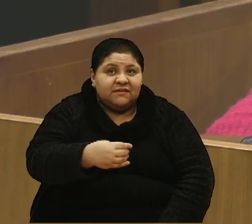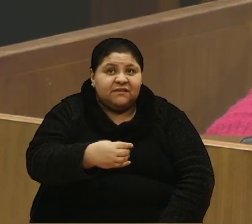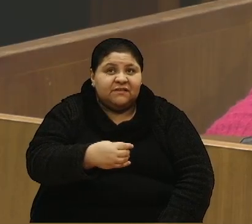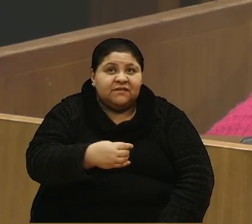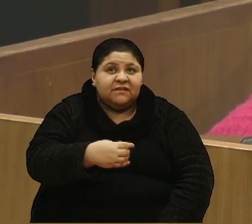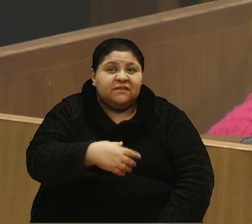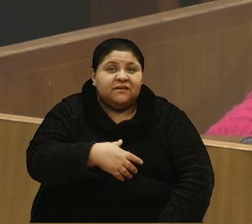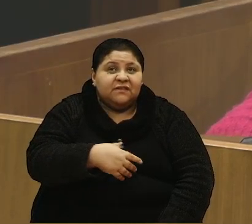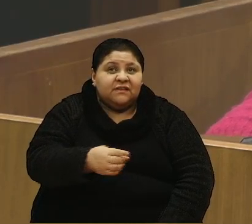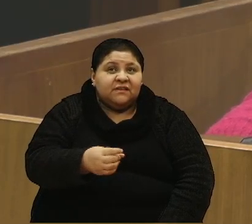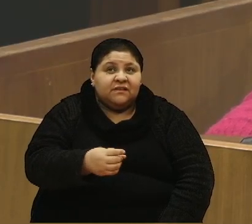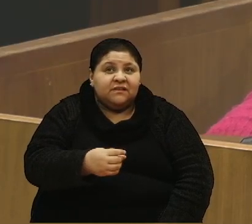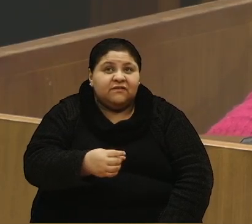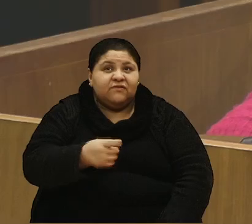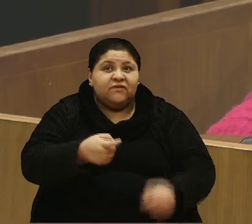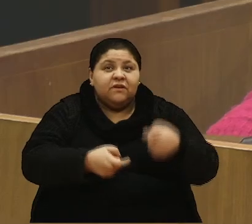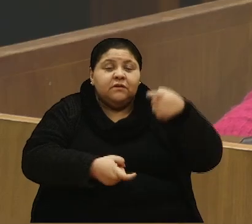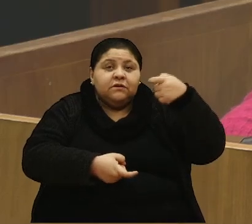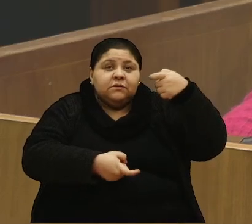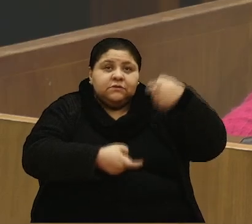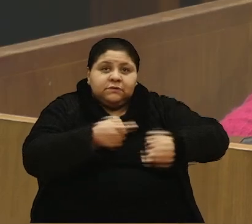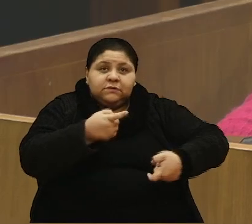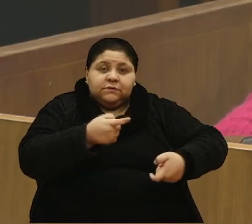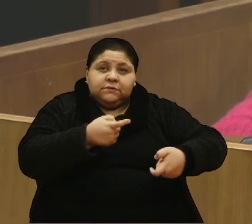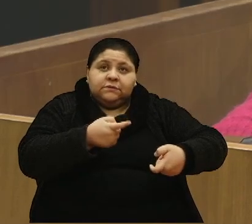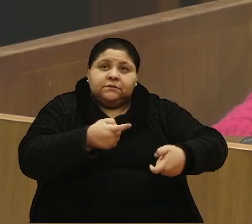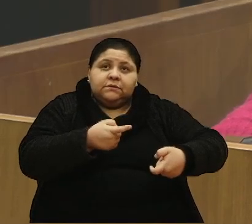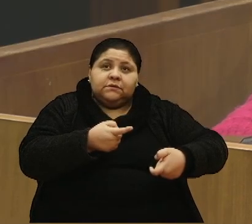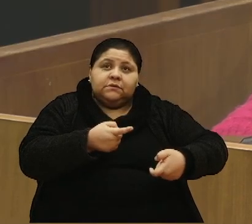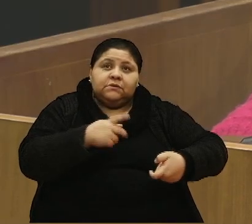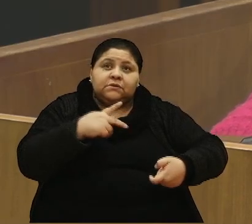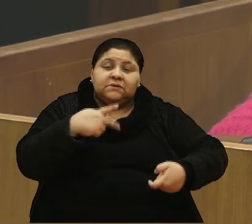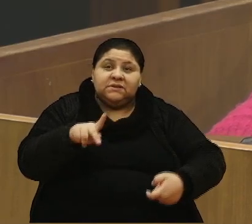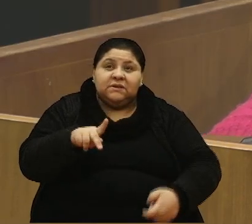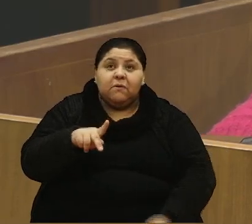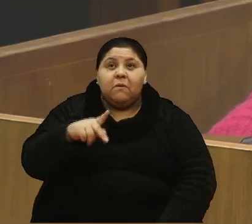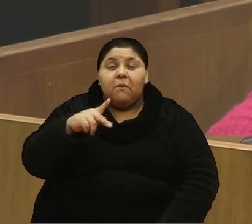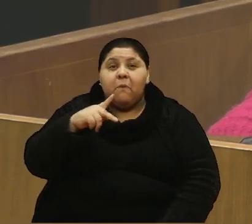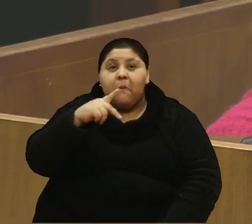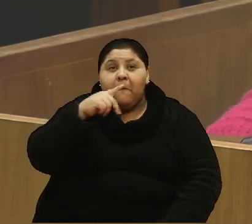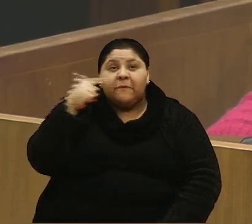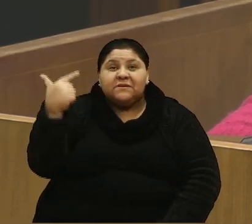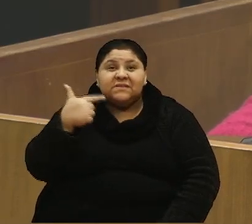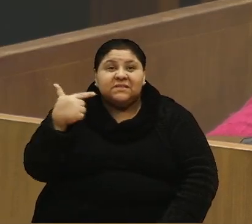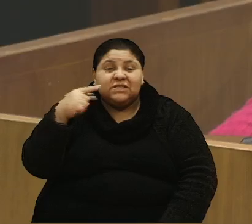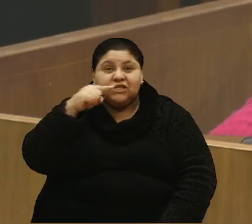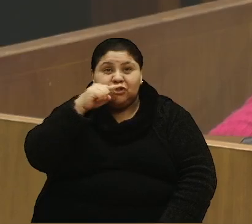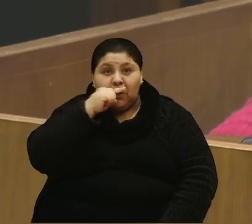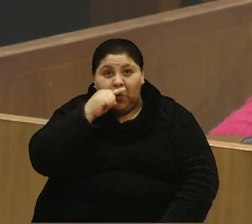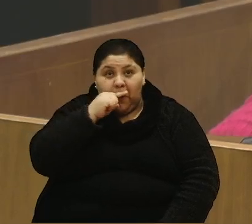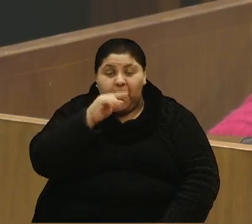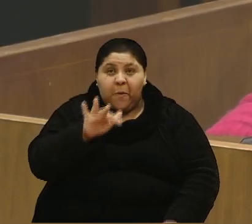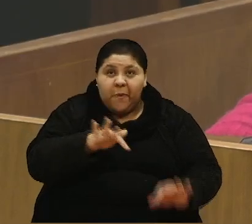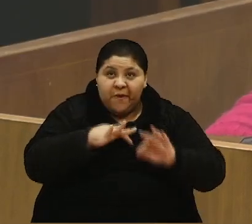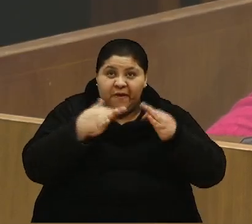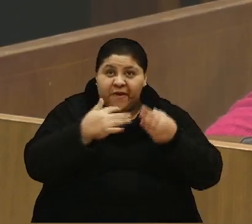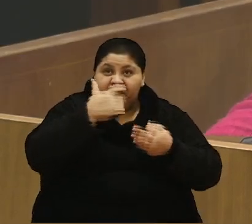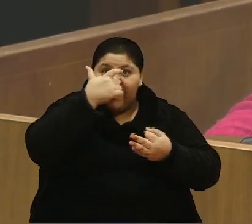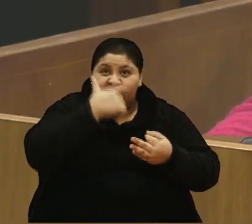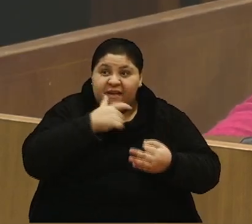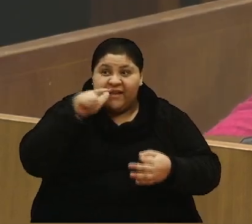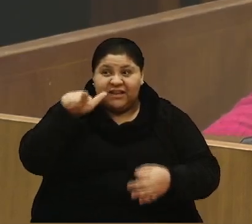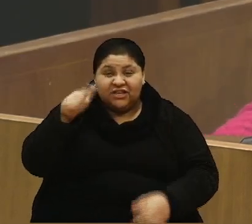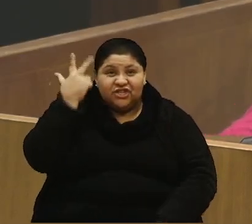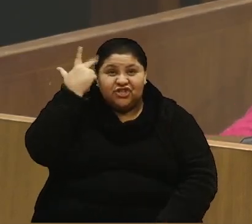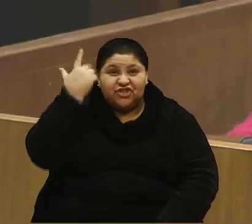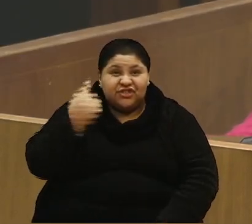filhos de estupro do seu padrasto. E aí, pela família achar que aquilo era natural